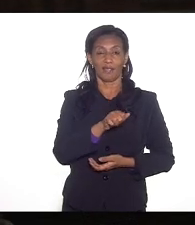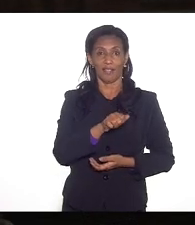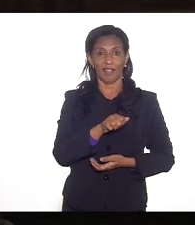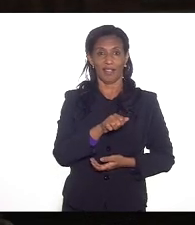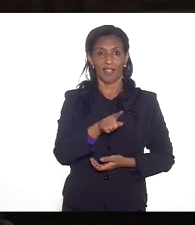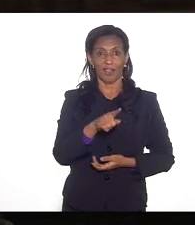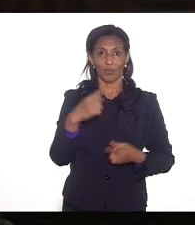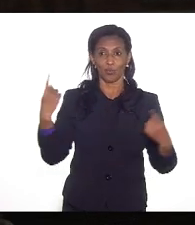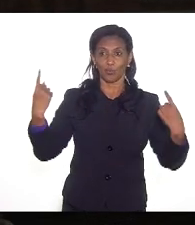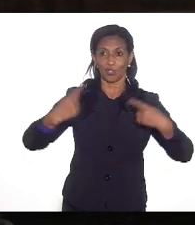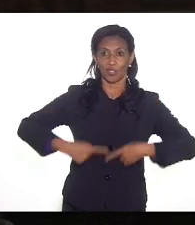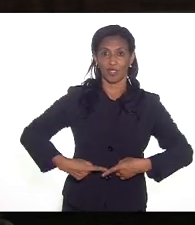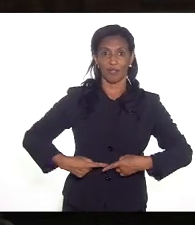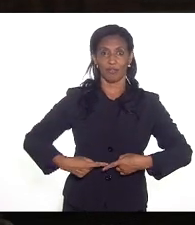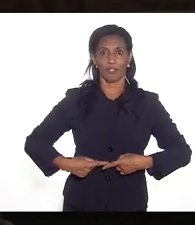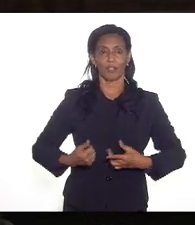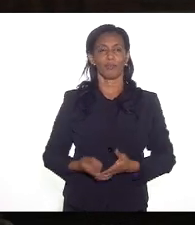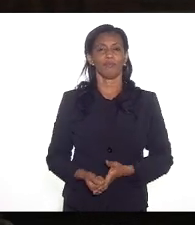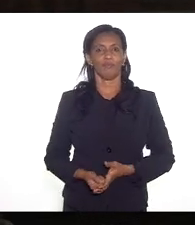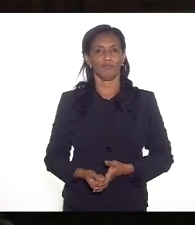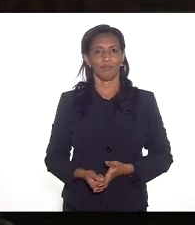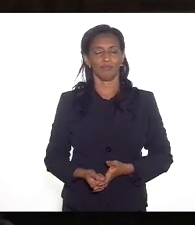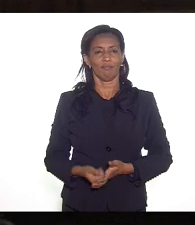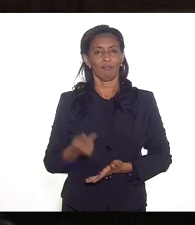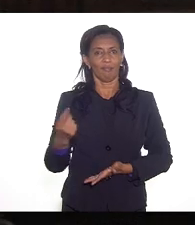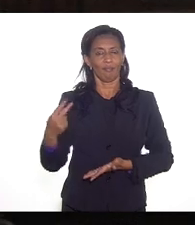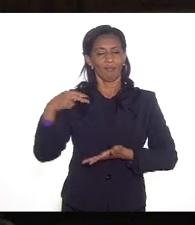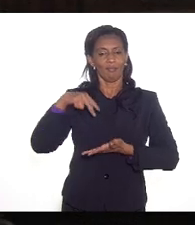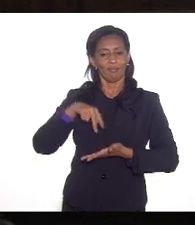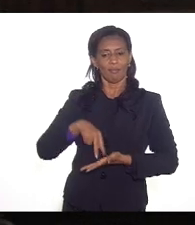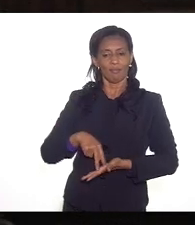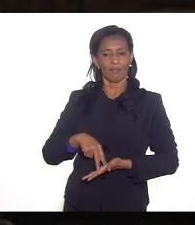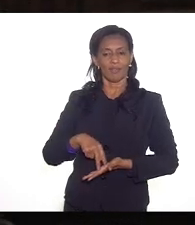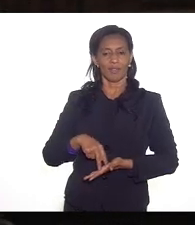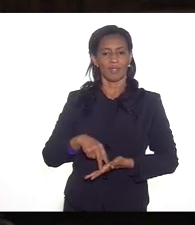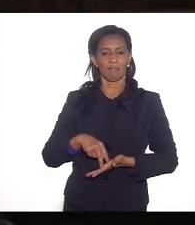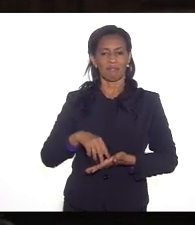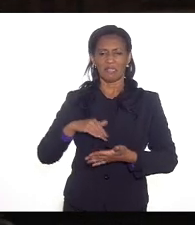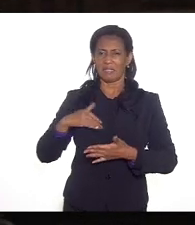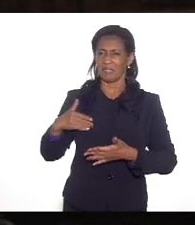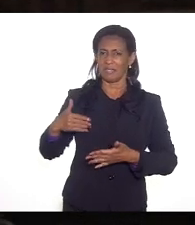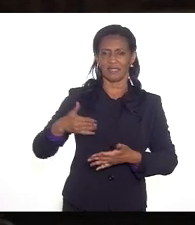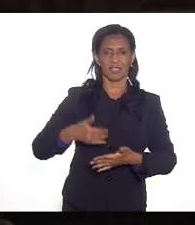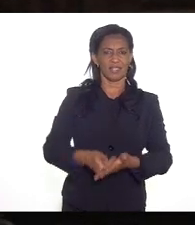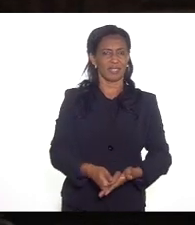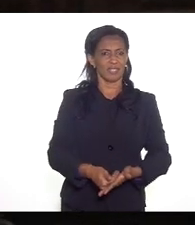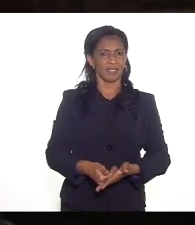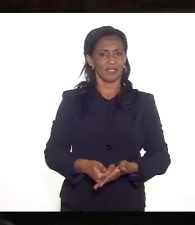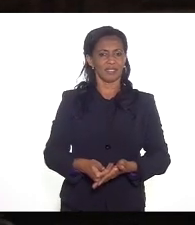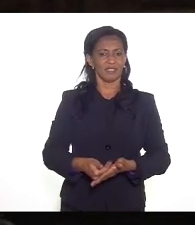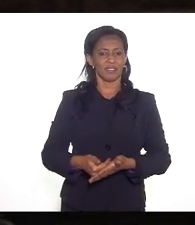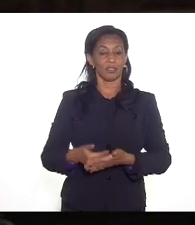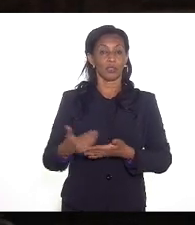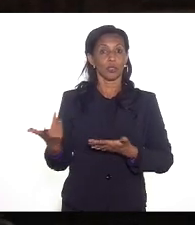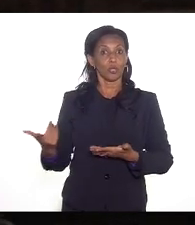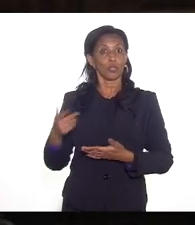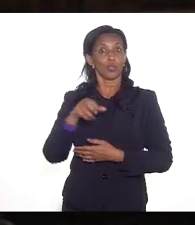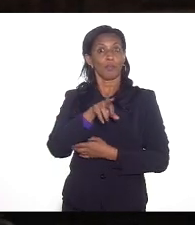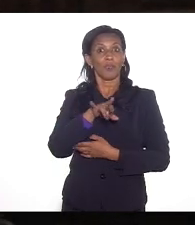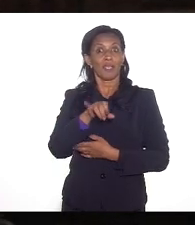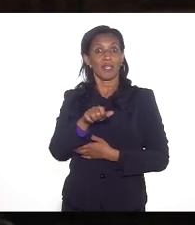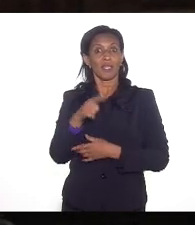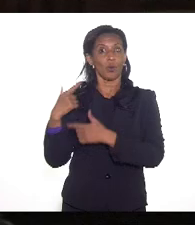de um desafio inesperado assumir interinamente e Sub Grave crise